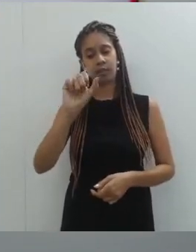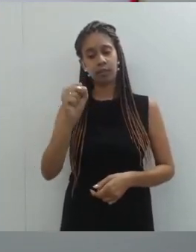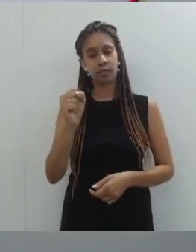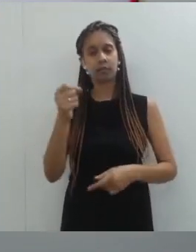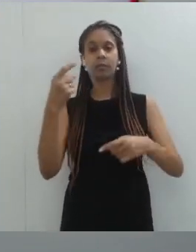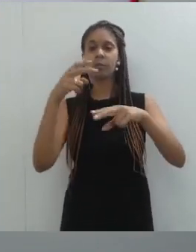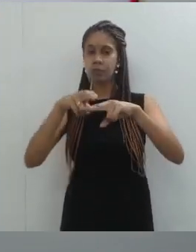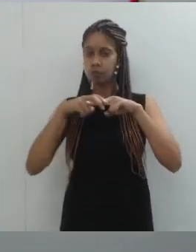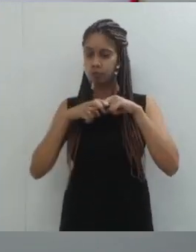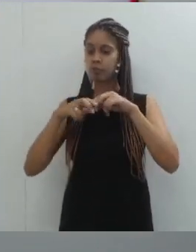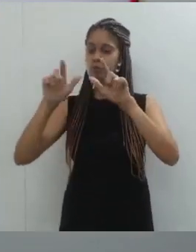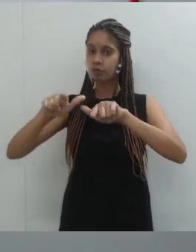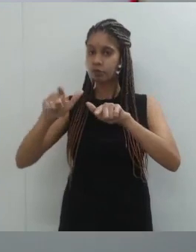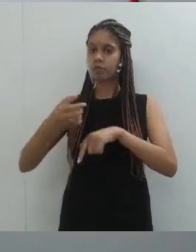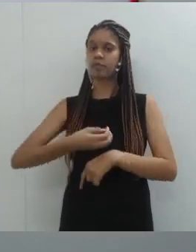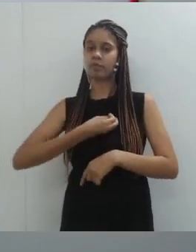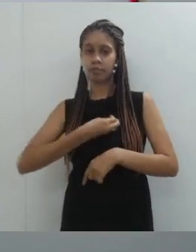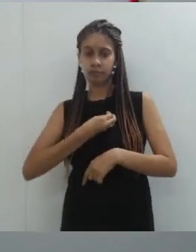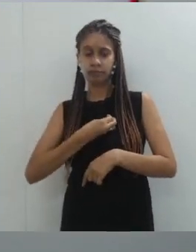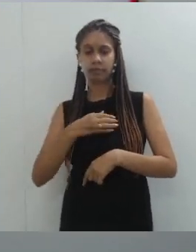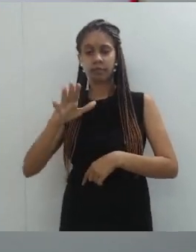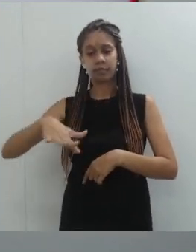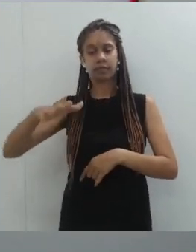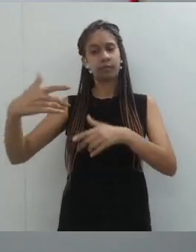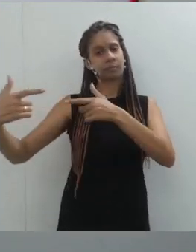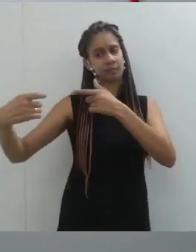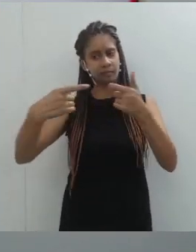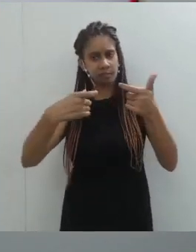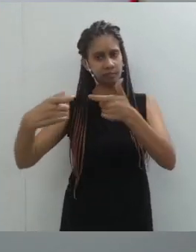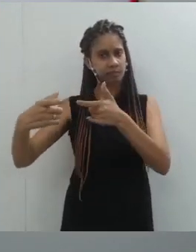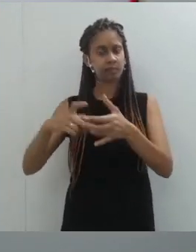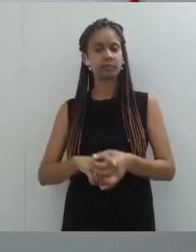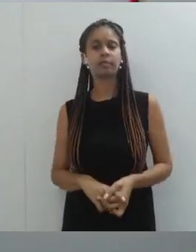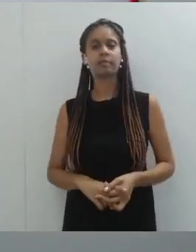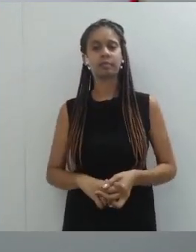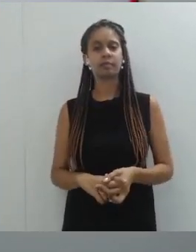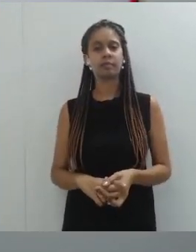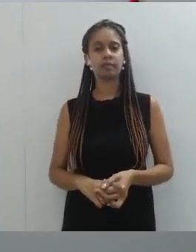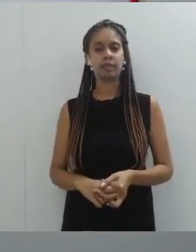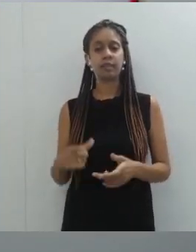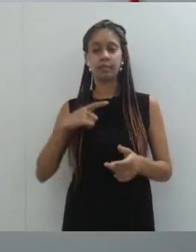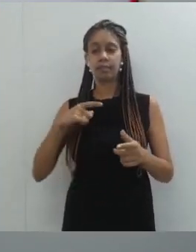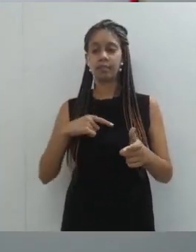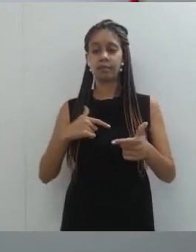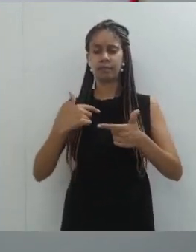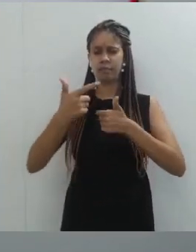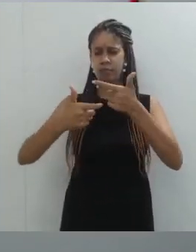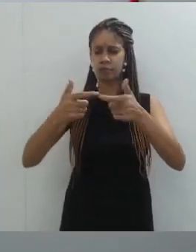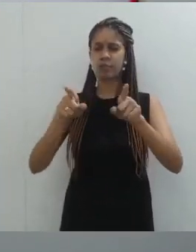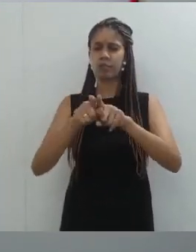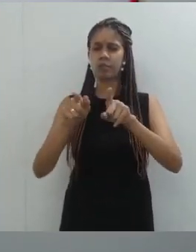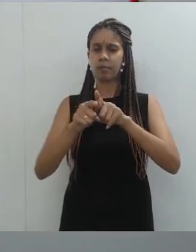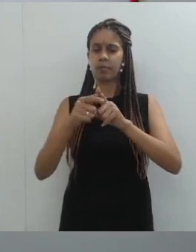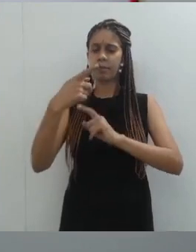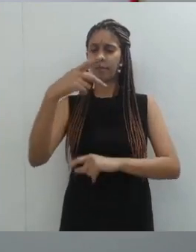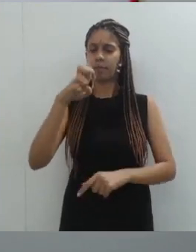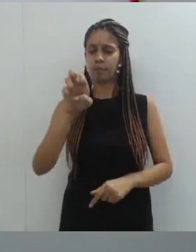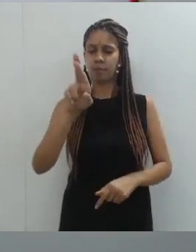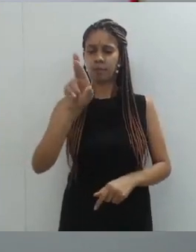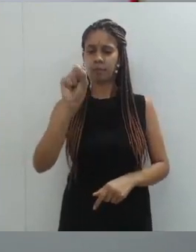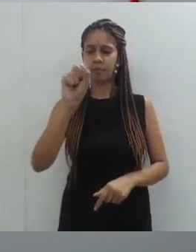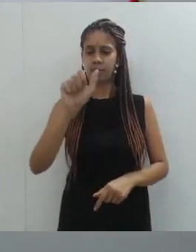Na Grécia, entre os povos, além de lutar contra os persas, houve conflitos entre gregos e